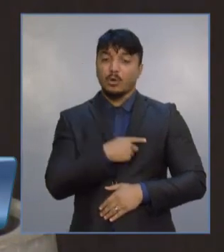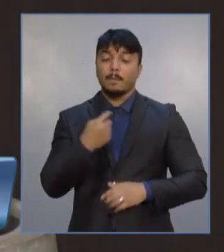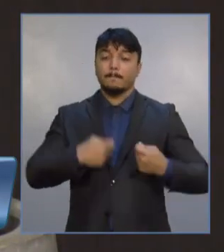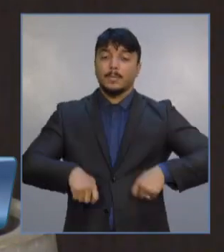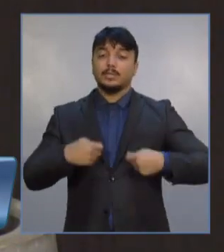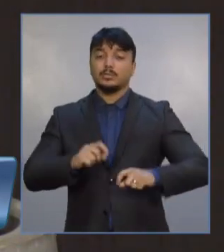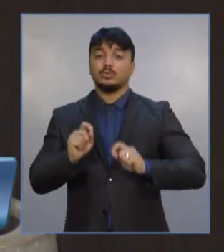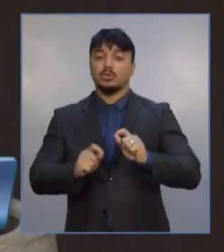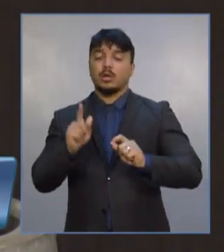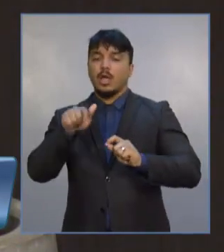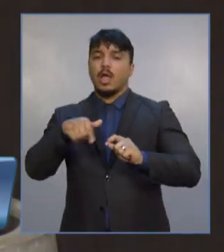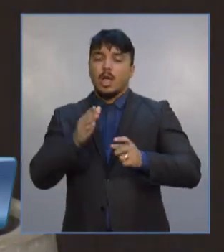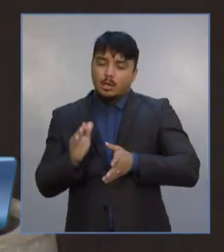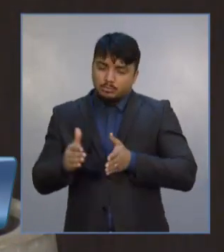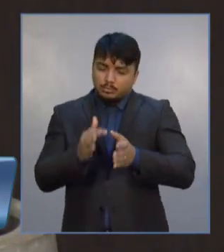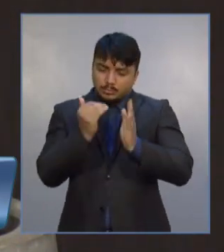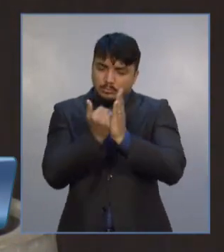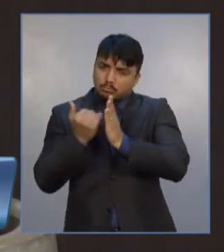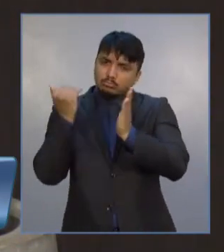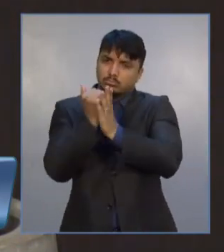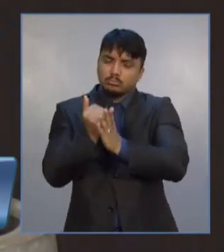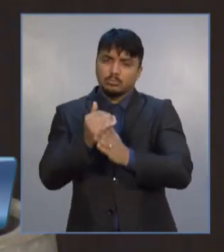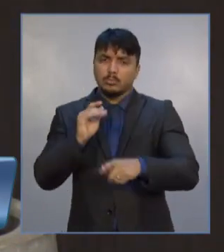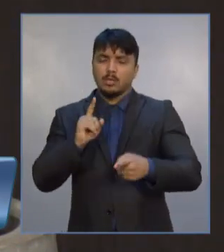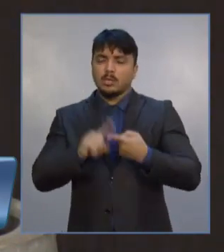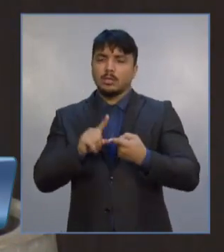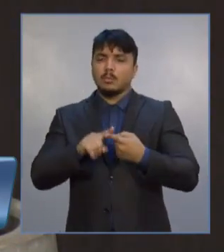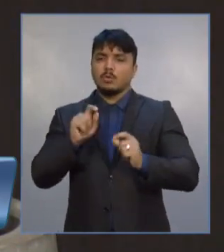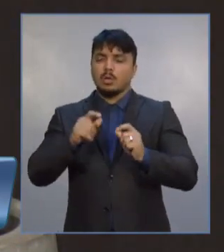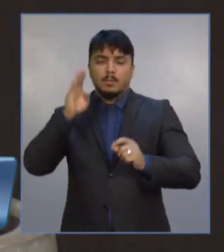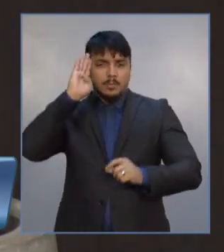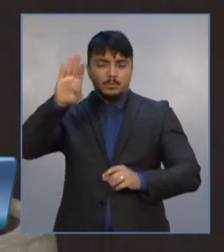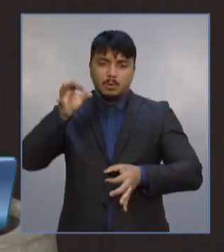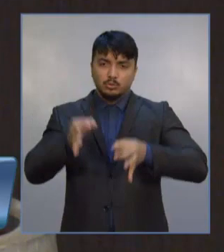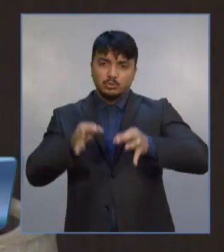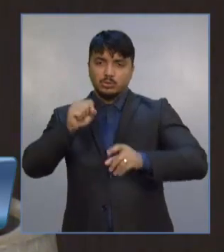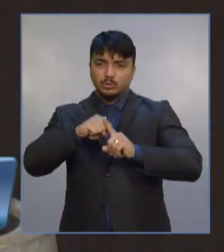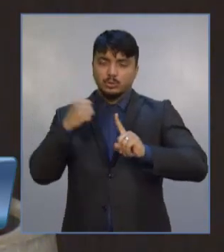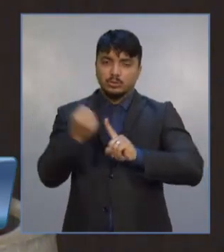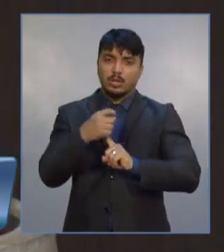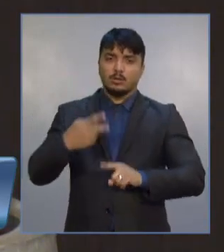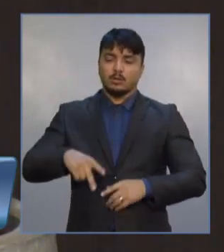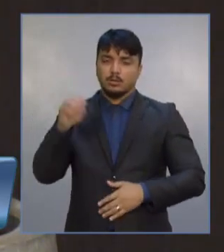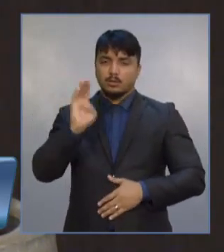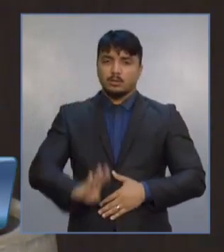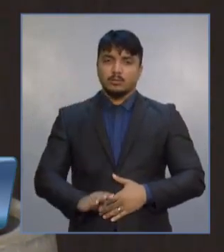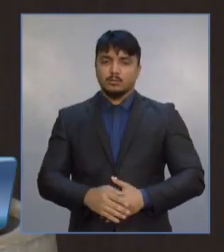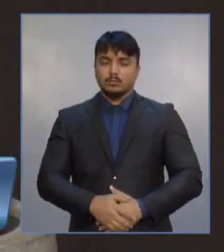caminho de soberania, de altivez, mas, sobretudo, de justiça social para o nosso povo. Muito obrigado.